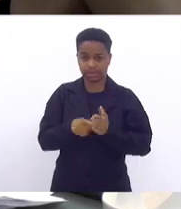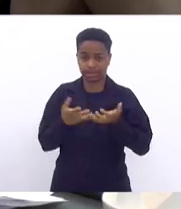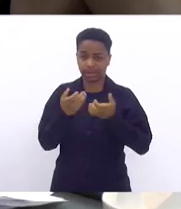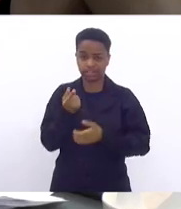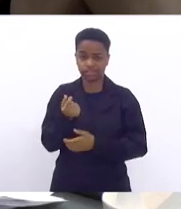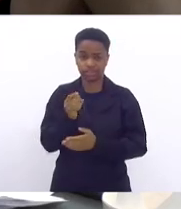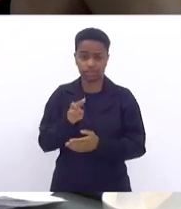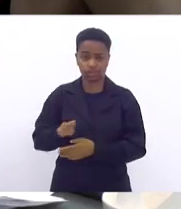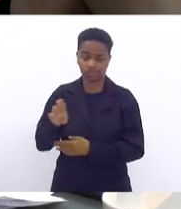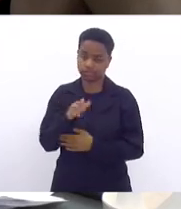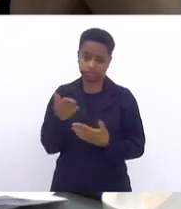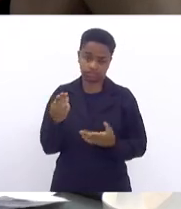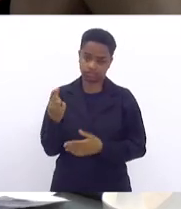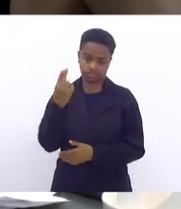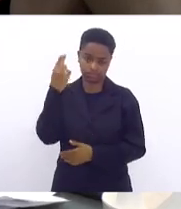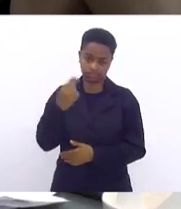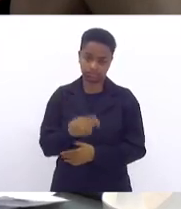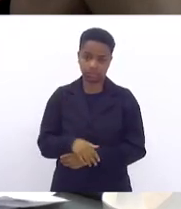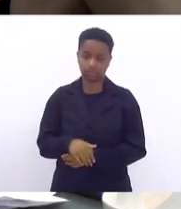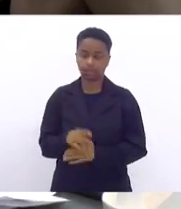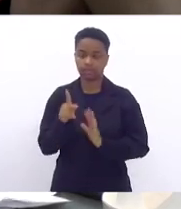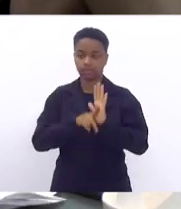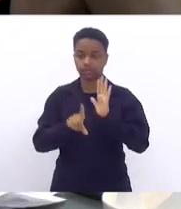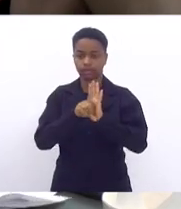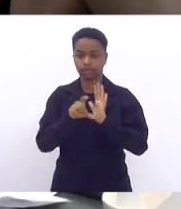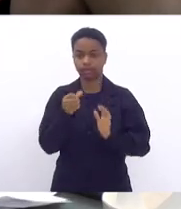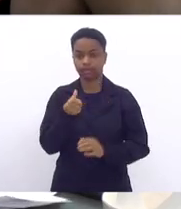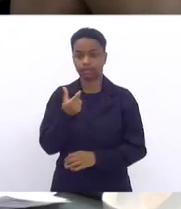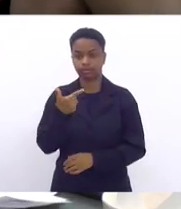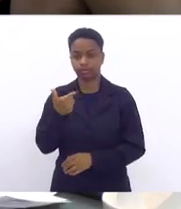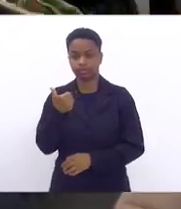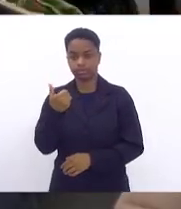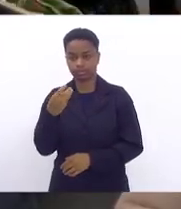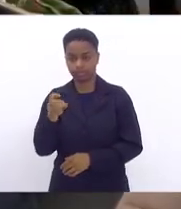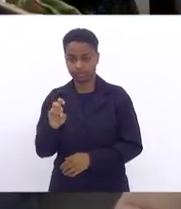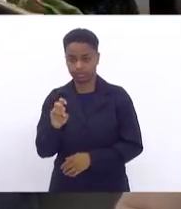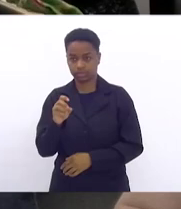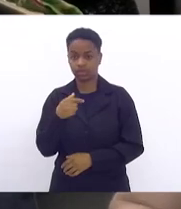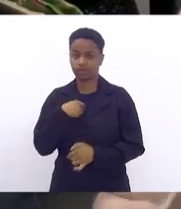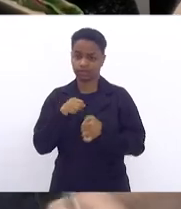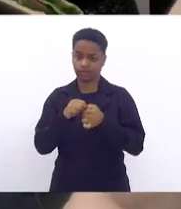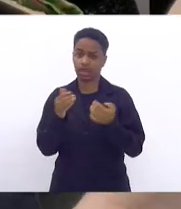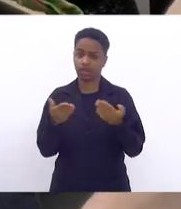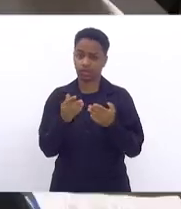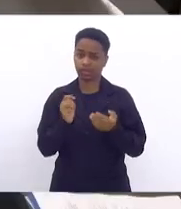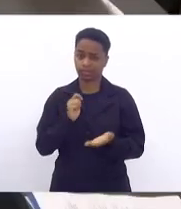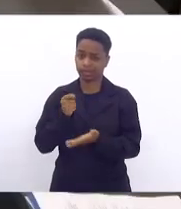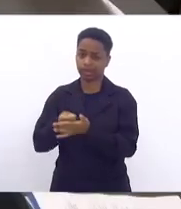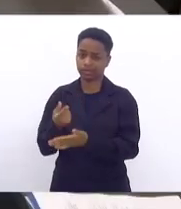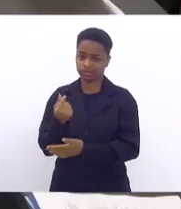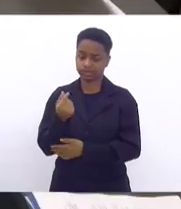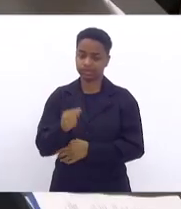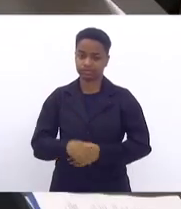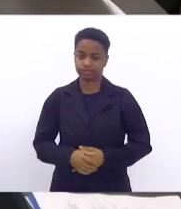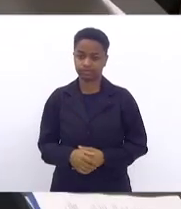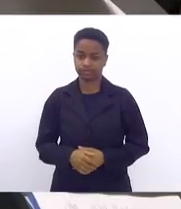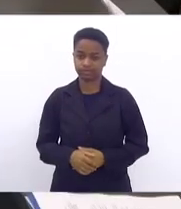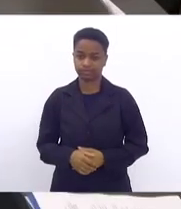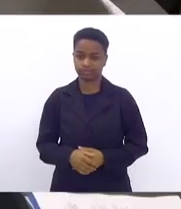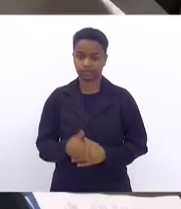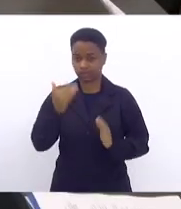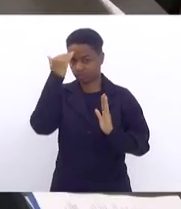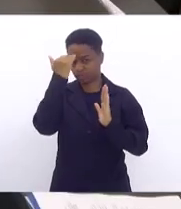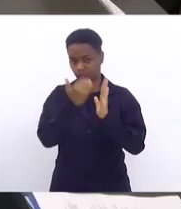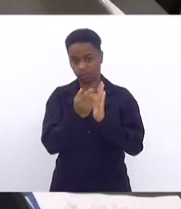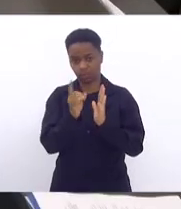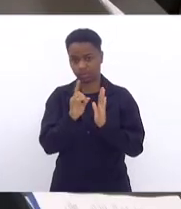não existe. O PL do deputado Dionísio é o 6215. E eu fiz agora. Tudo em dinheiro. O PL do deputado Dionísio... Não estão cumprindo a